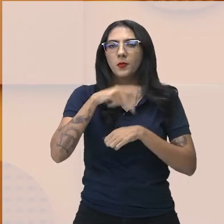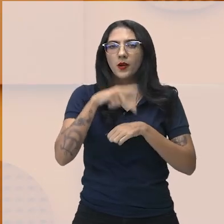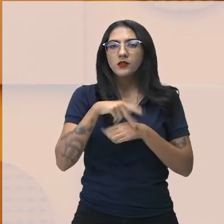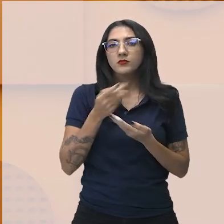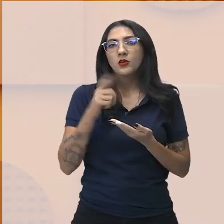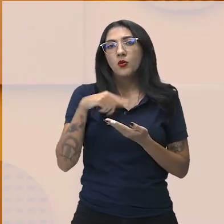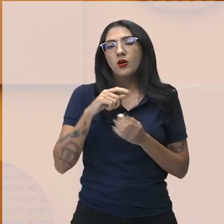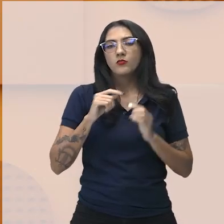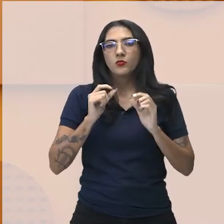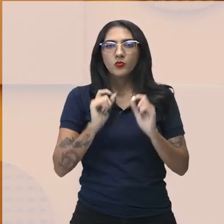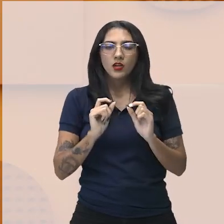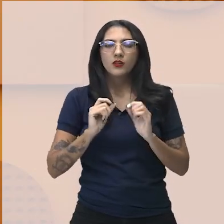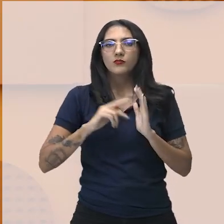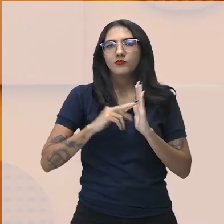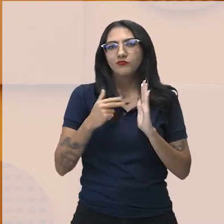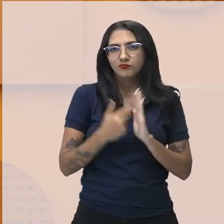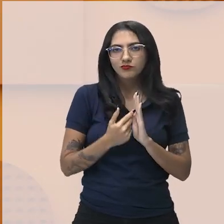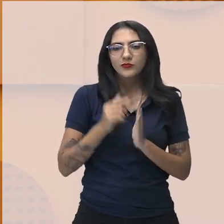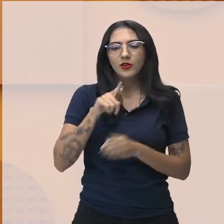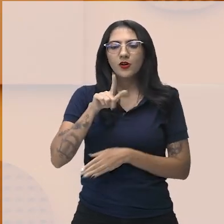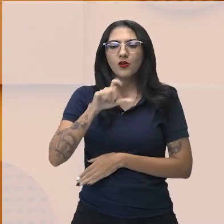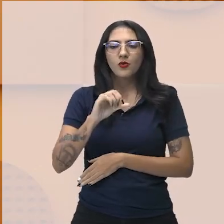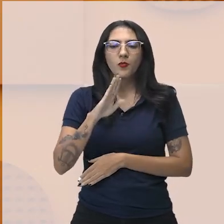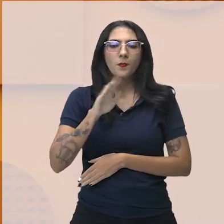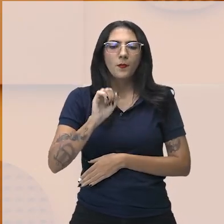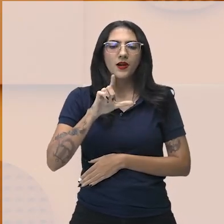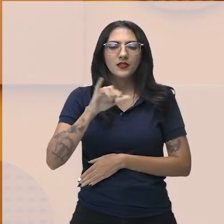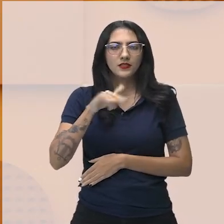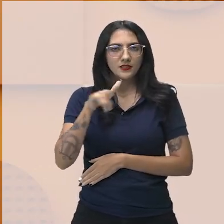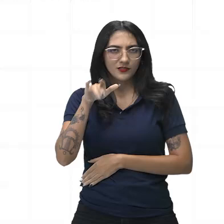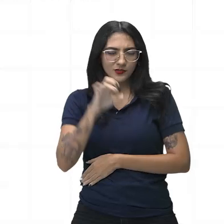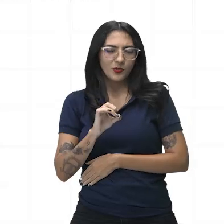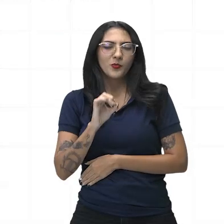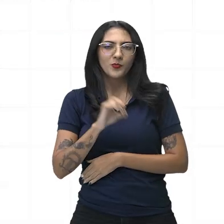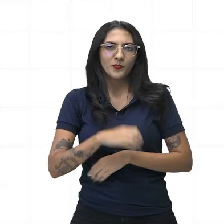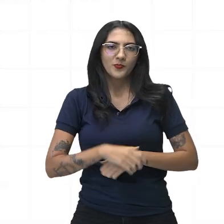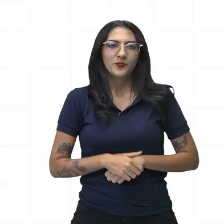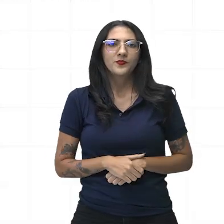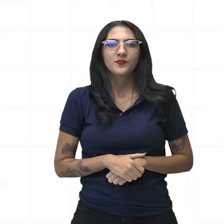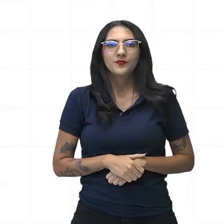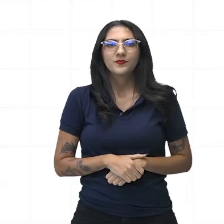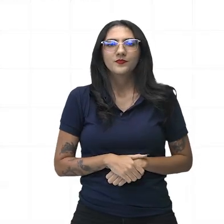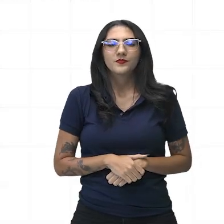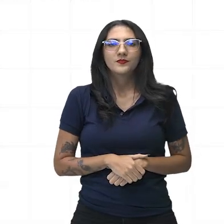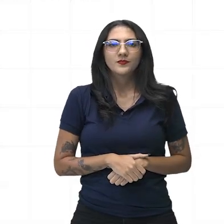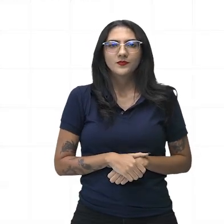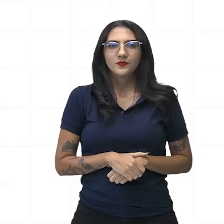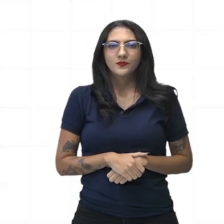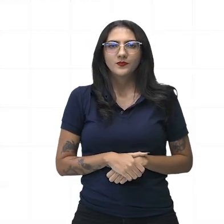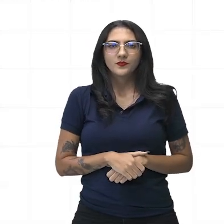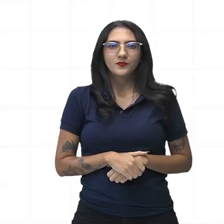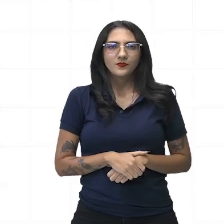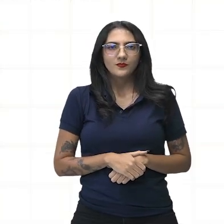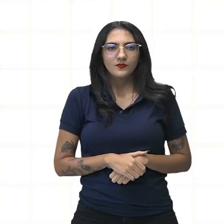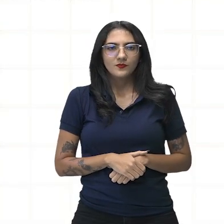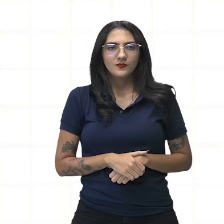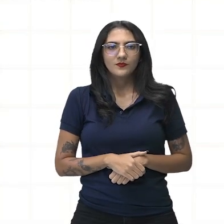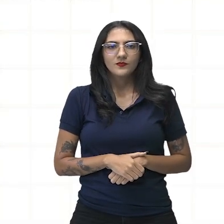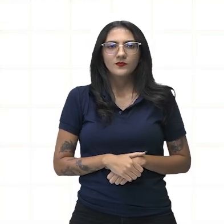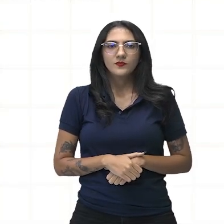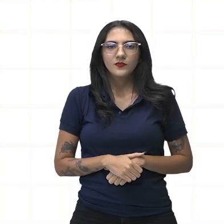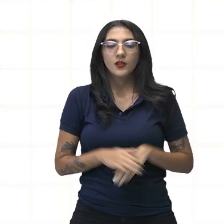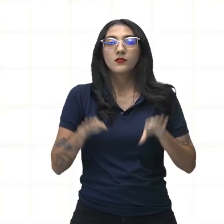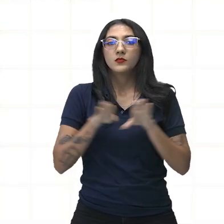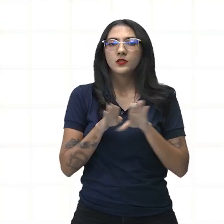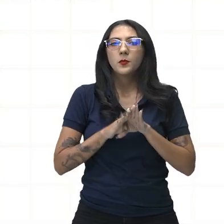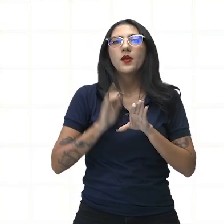de mundo, nós chamamos de globalização, certo? Dando continuidade, a gente observa que, ao mesmo tempo que a globalização